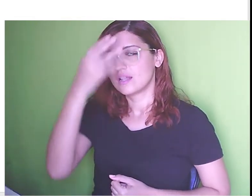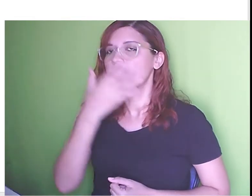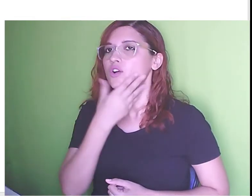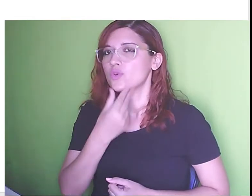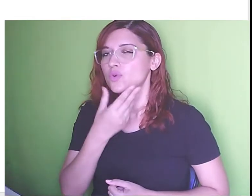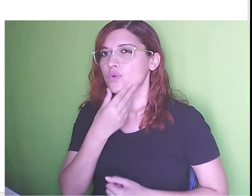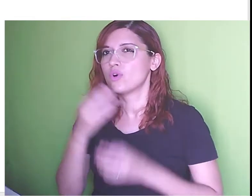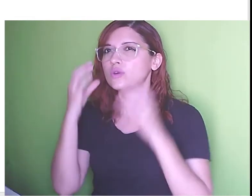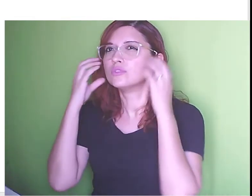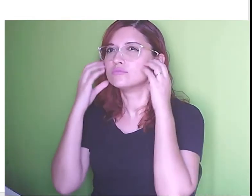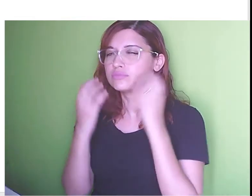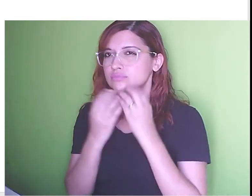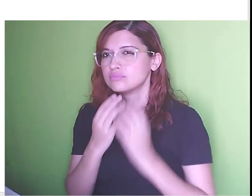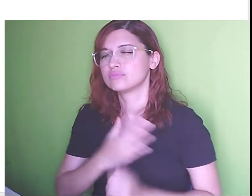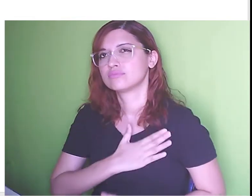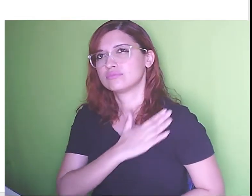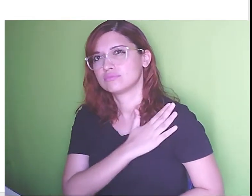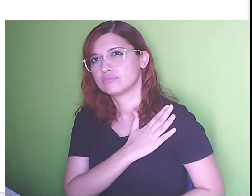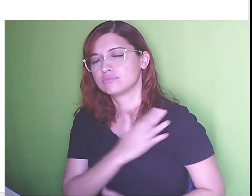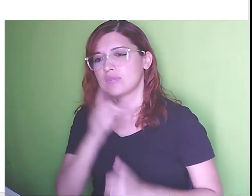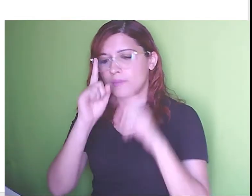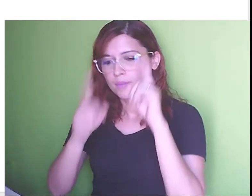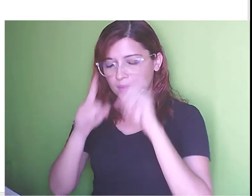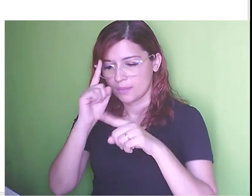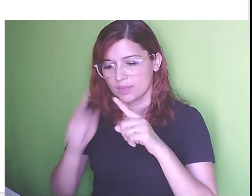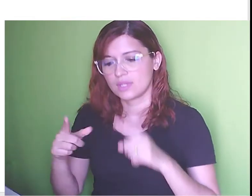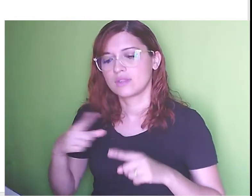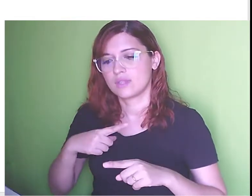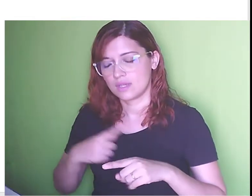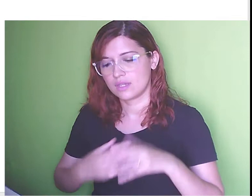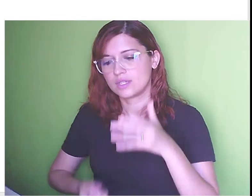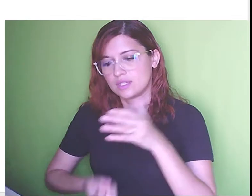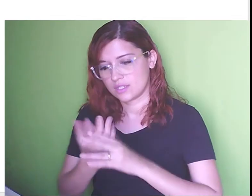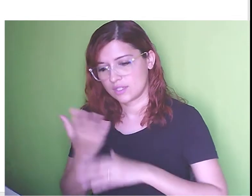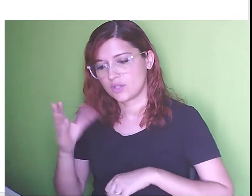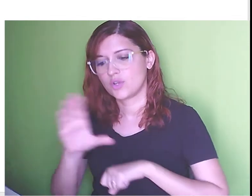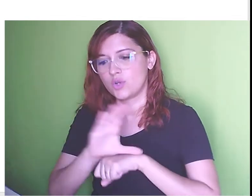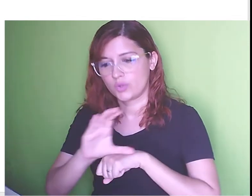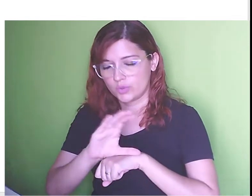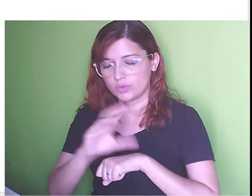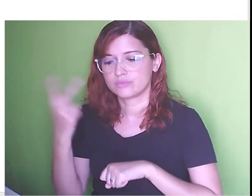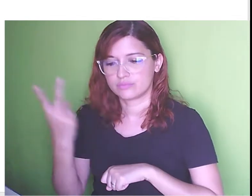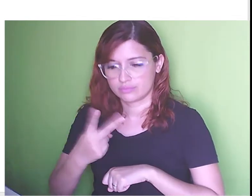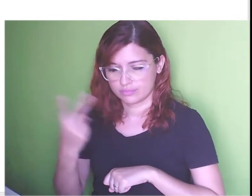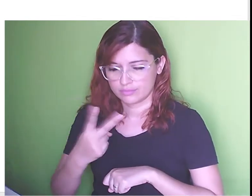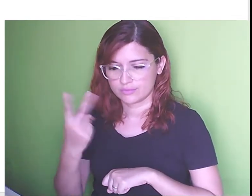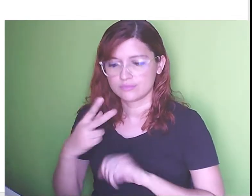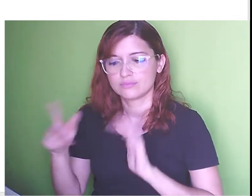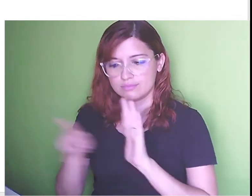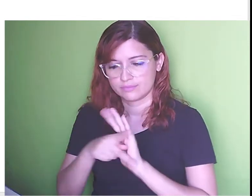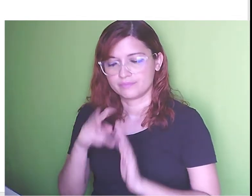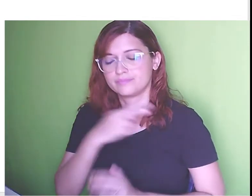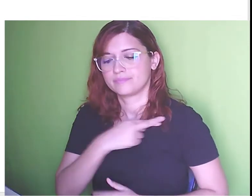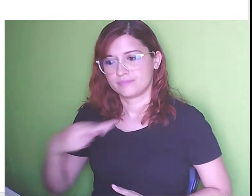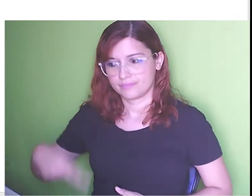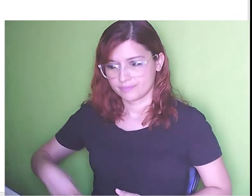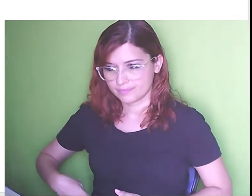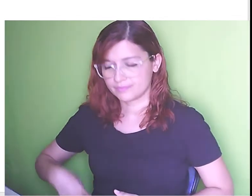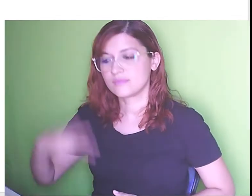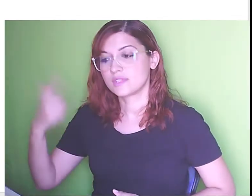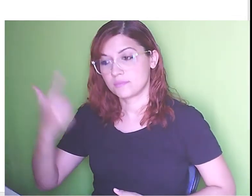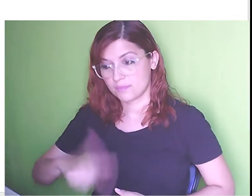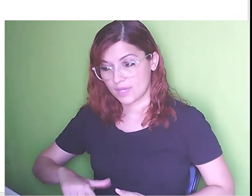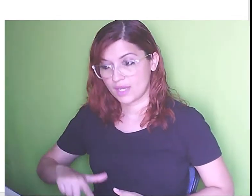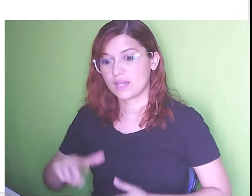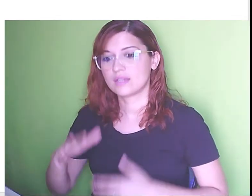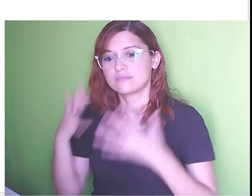Mas é importante você pensar, né, que no governo de Marechal Deodoro criou a segunda Constituição, ele